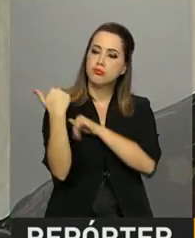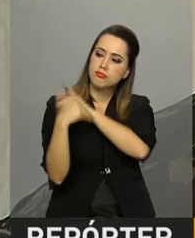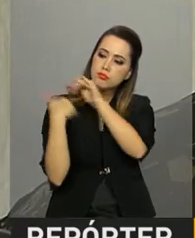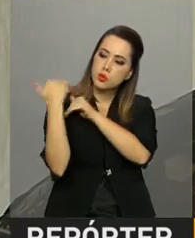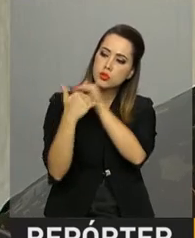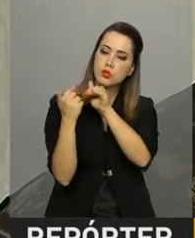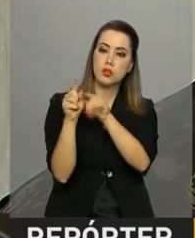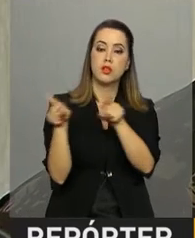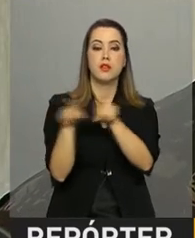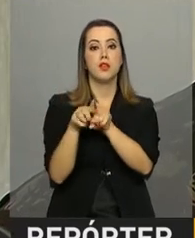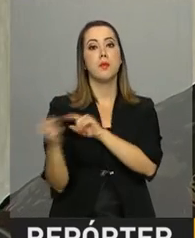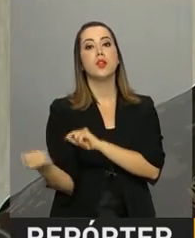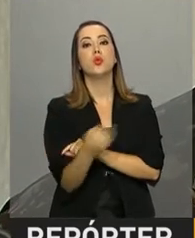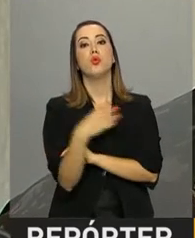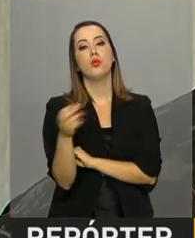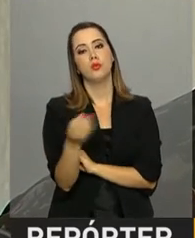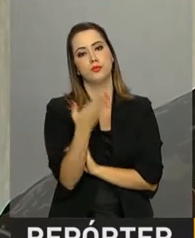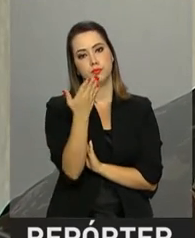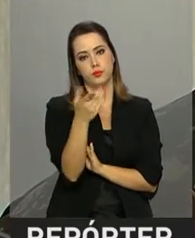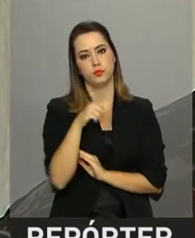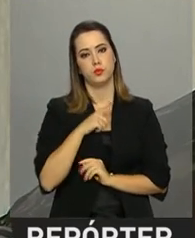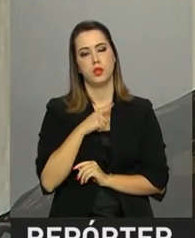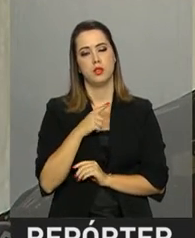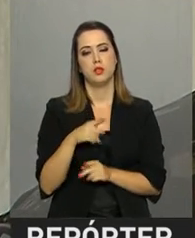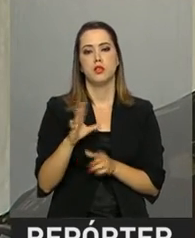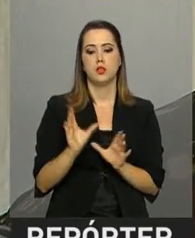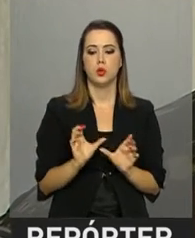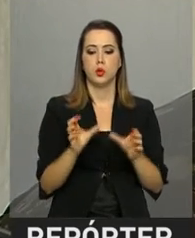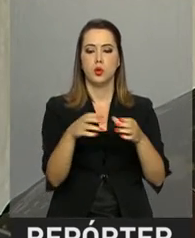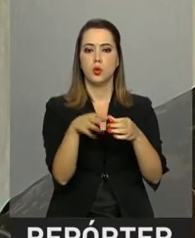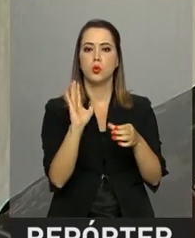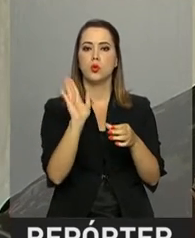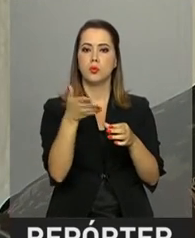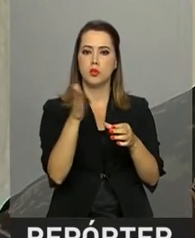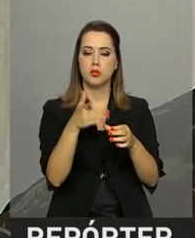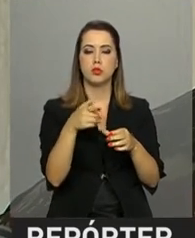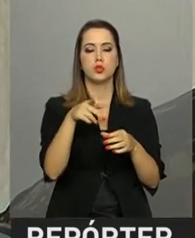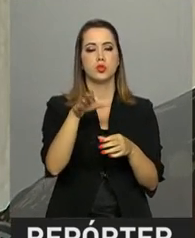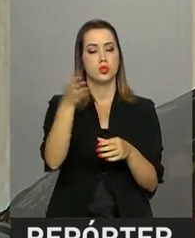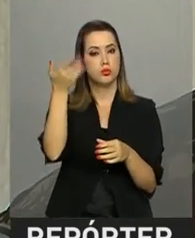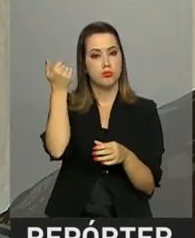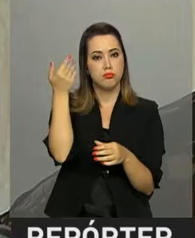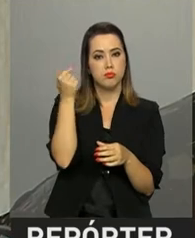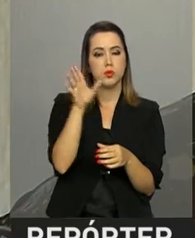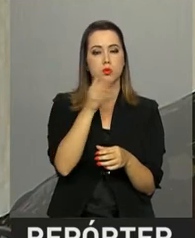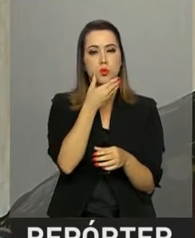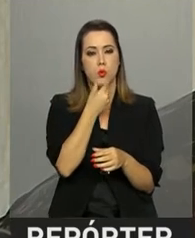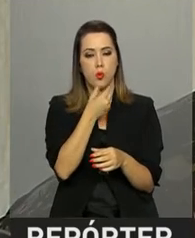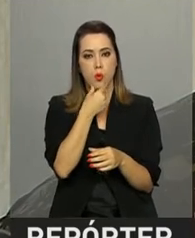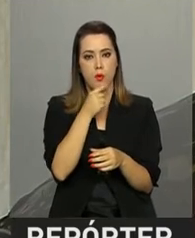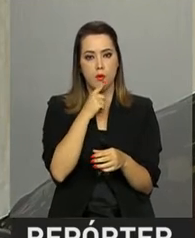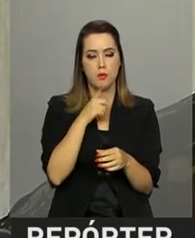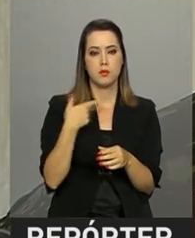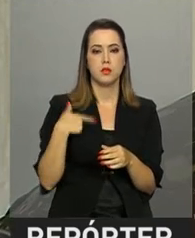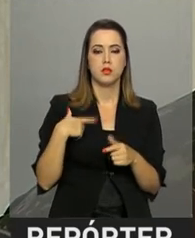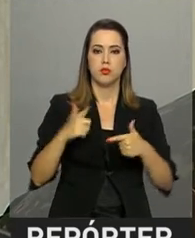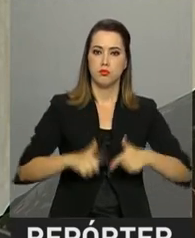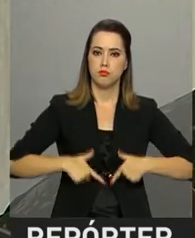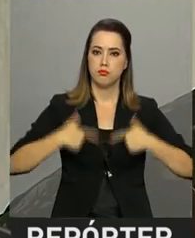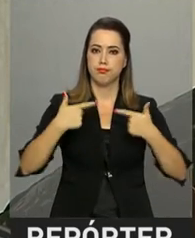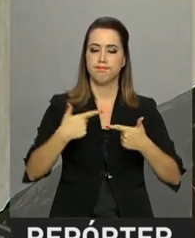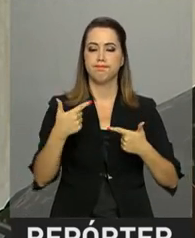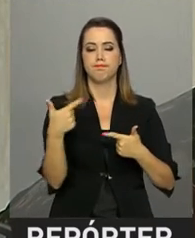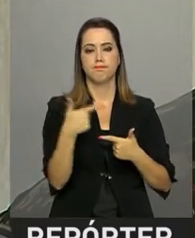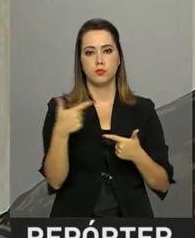destacando nesse desfile a presença do grupamento dos ex-combatentes, que participaram da Segunda Guerra Mundial, bem como o grupamento da Força de